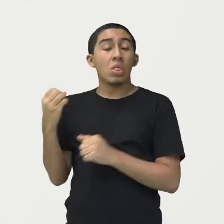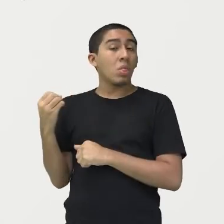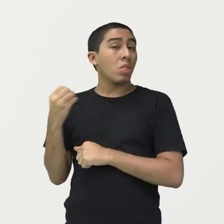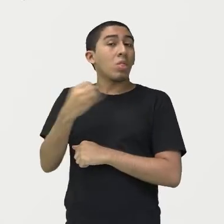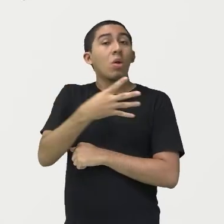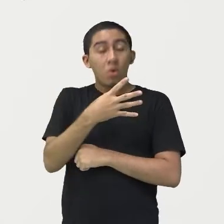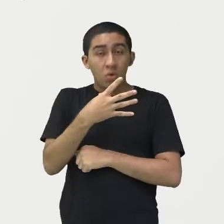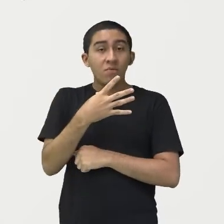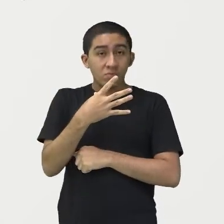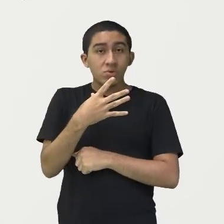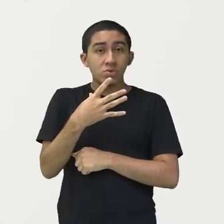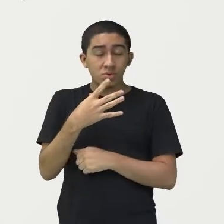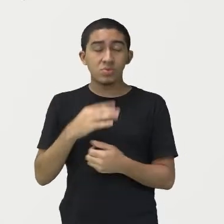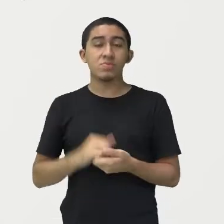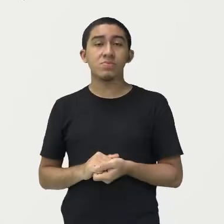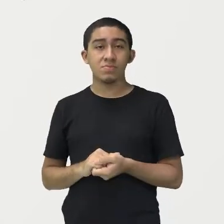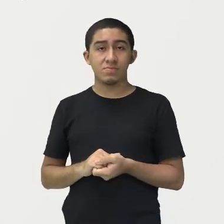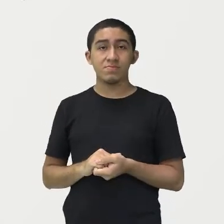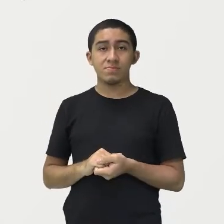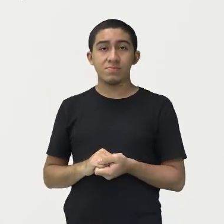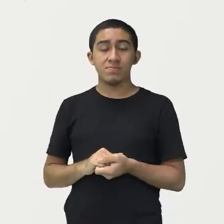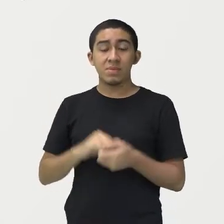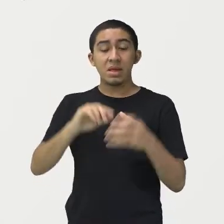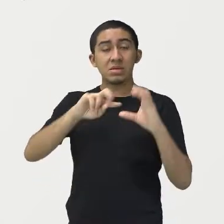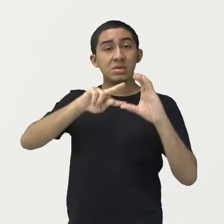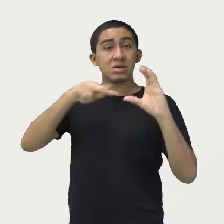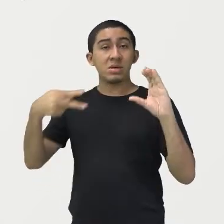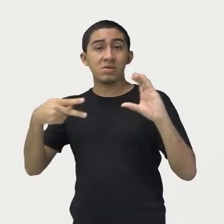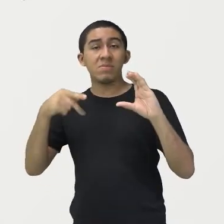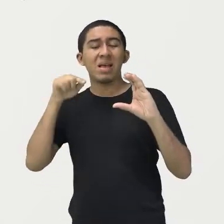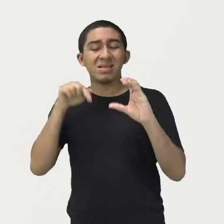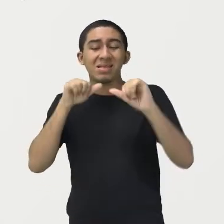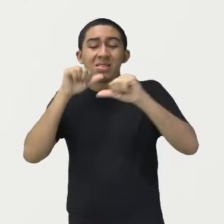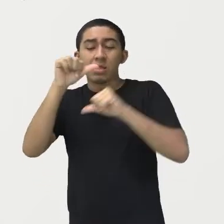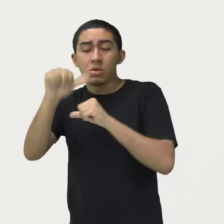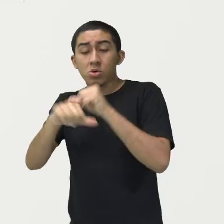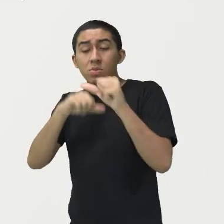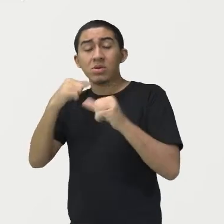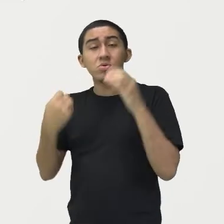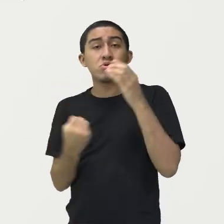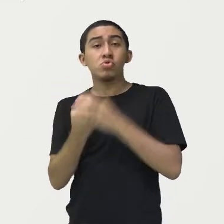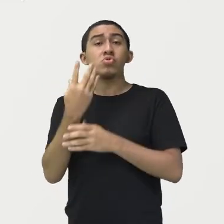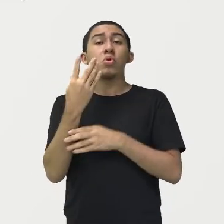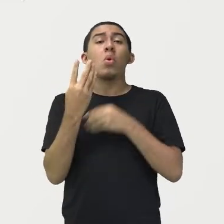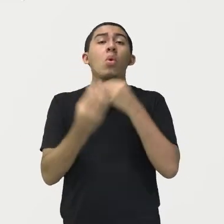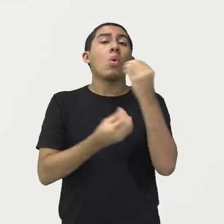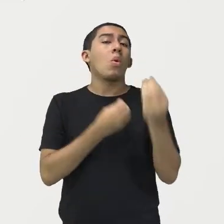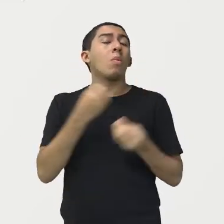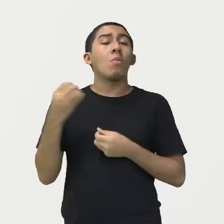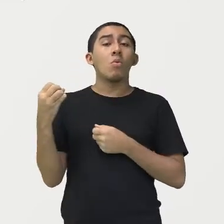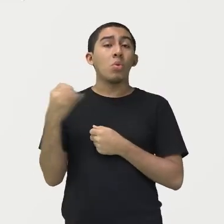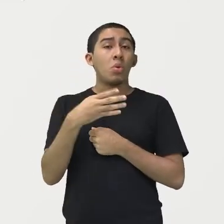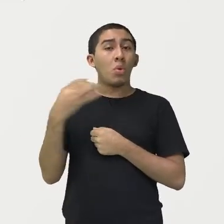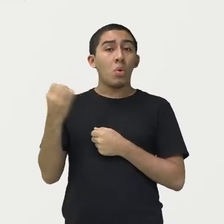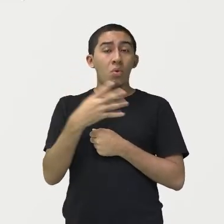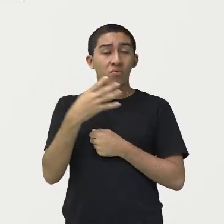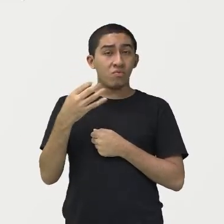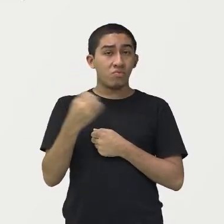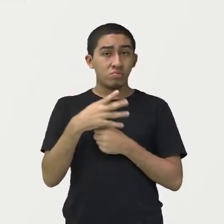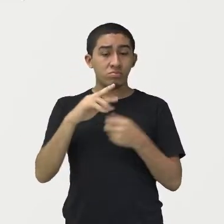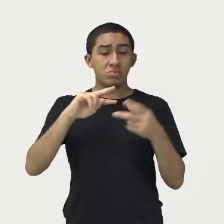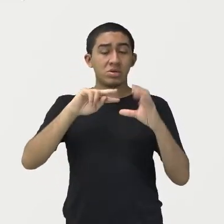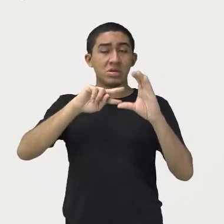dos genes. A mutação proporciona o aparecimento de novas formas de um gene